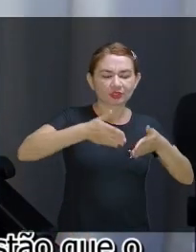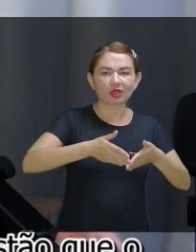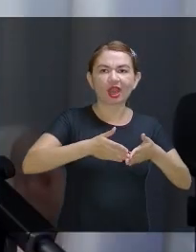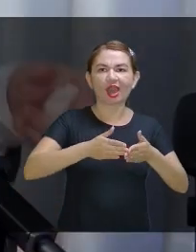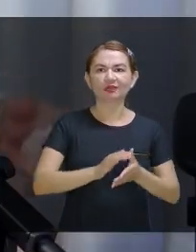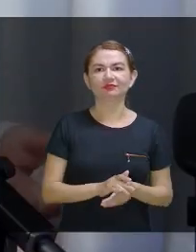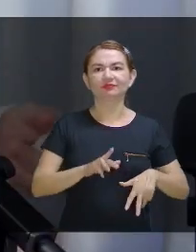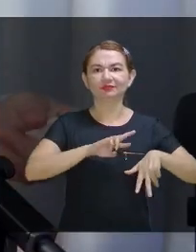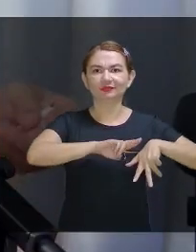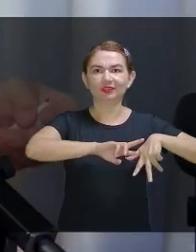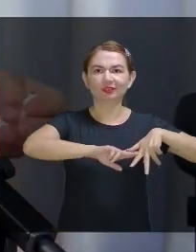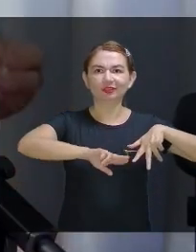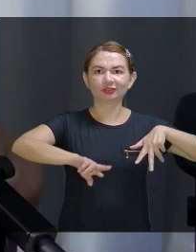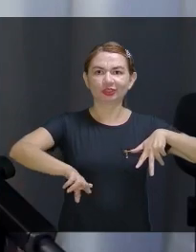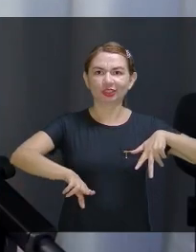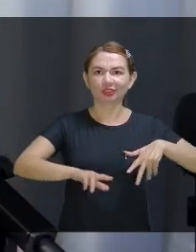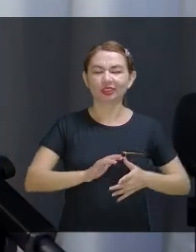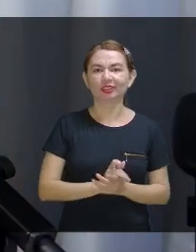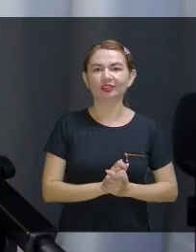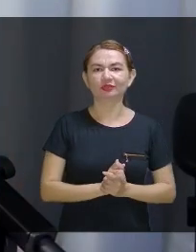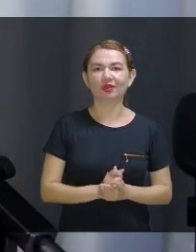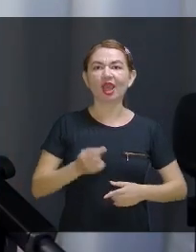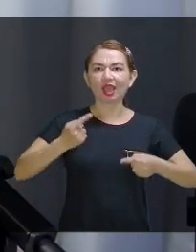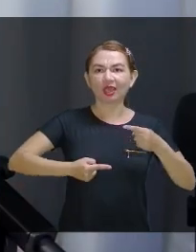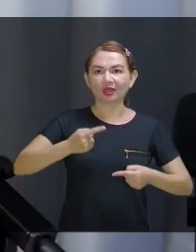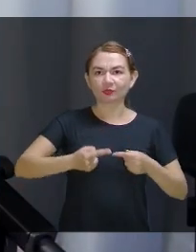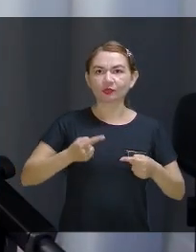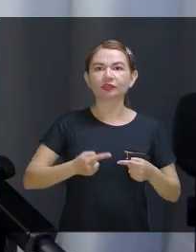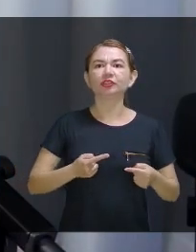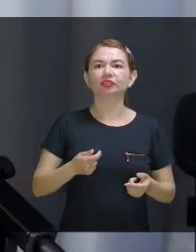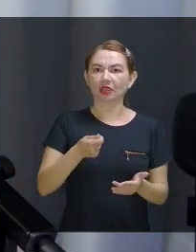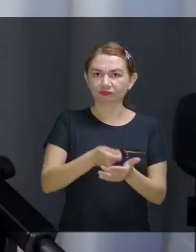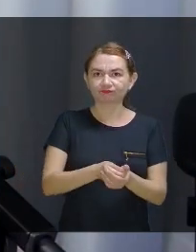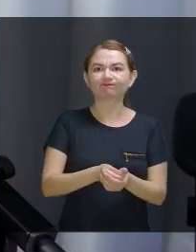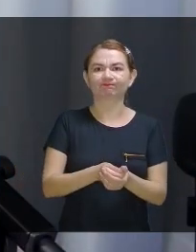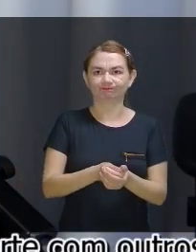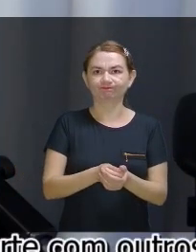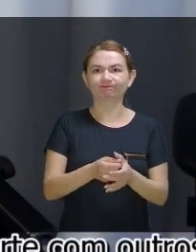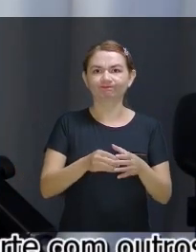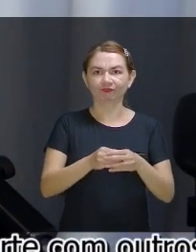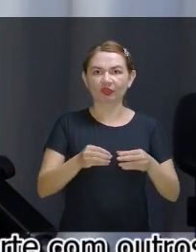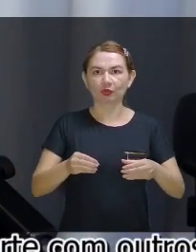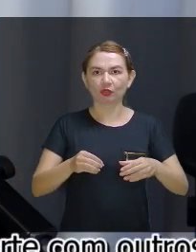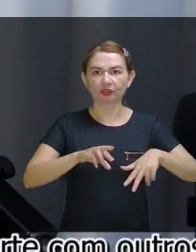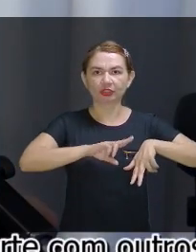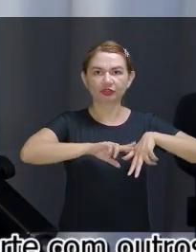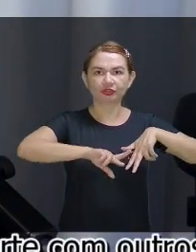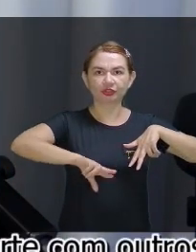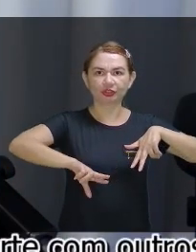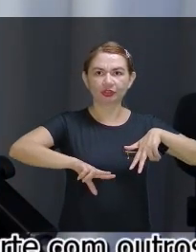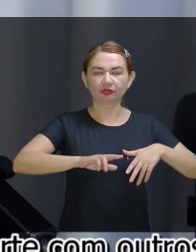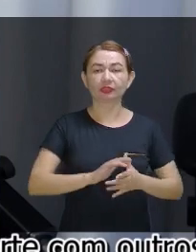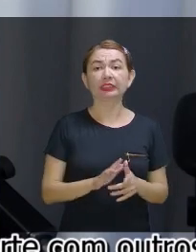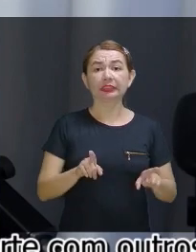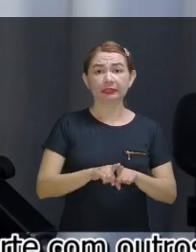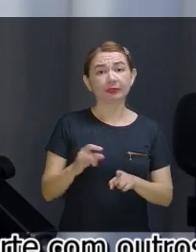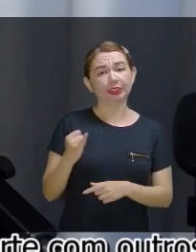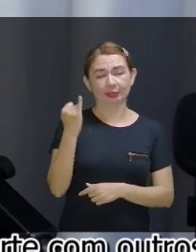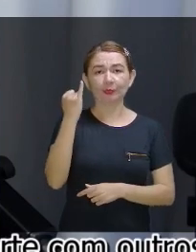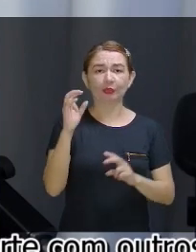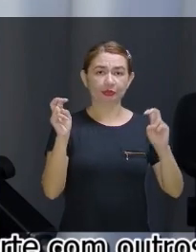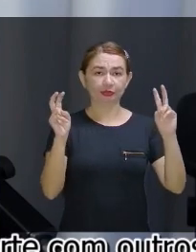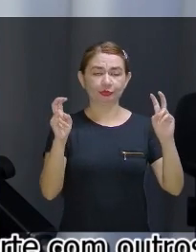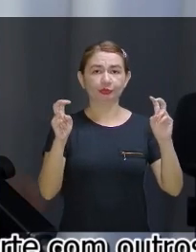que a própria classe política nos impôs, essa cota de gênero. Mas é bom dizer que esse assunto também ele vem